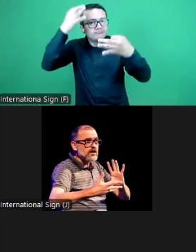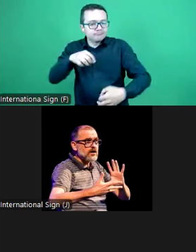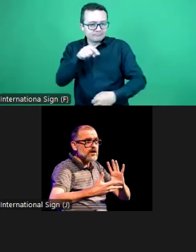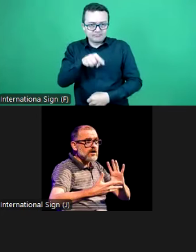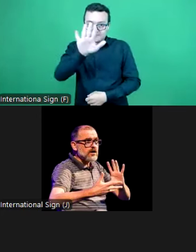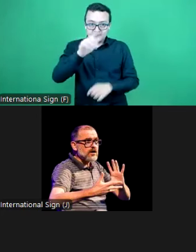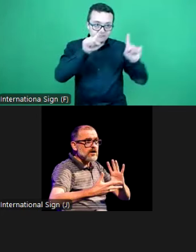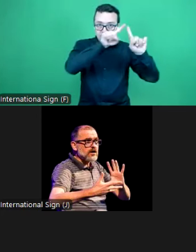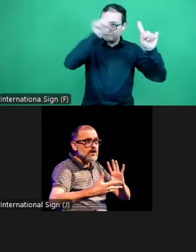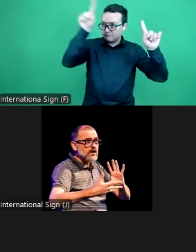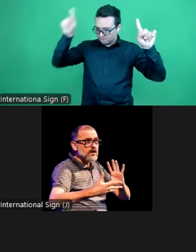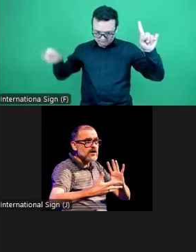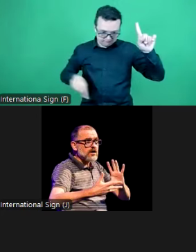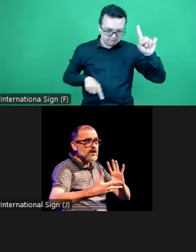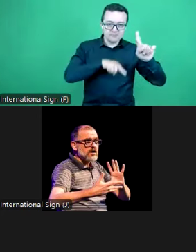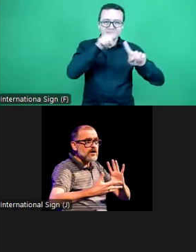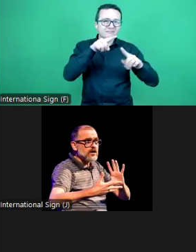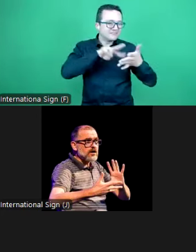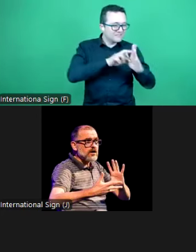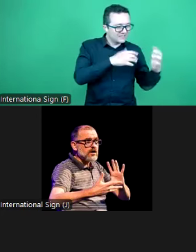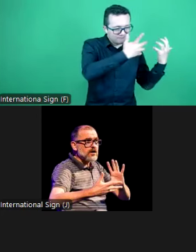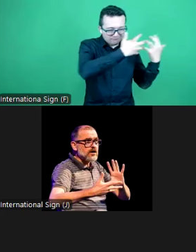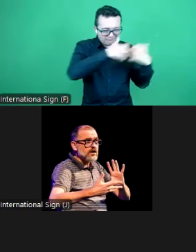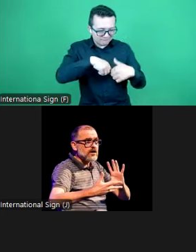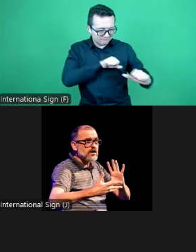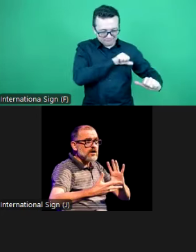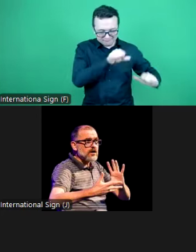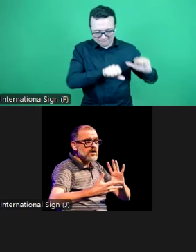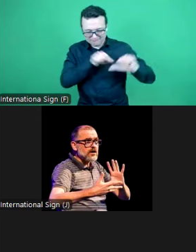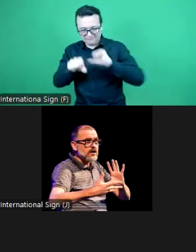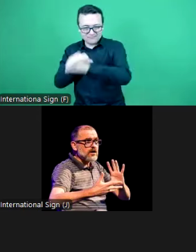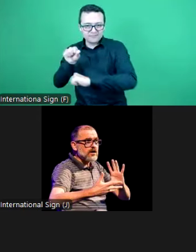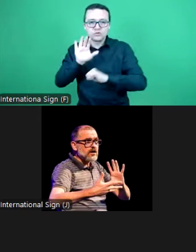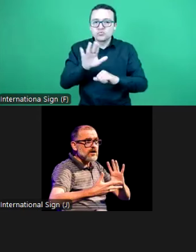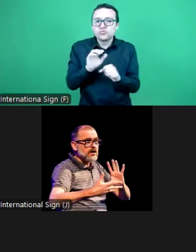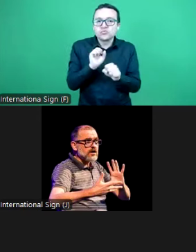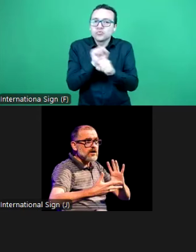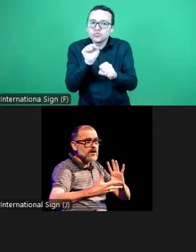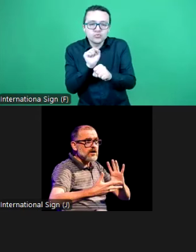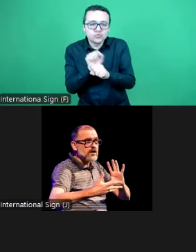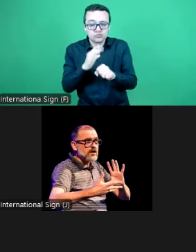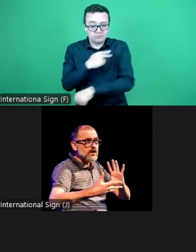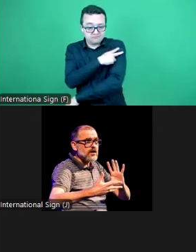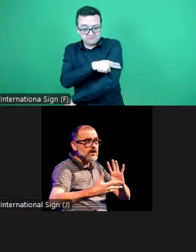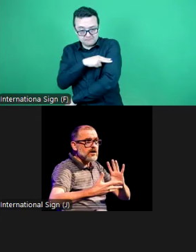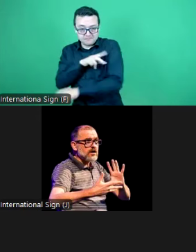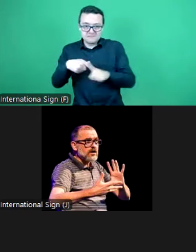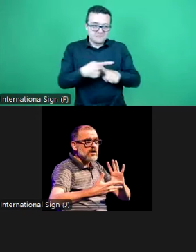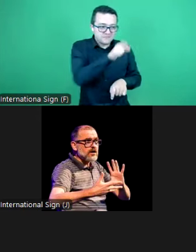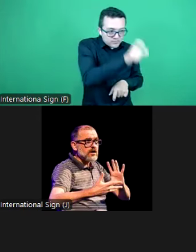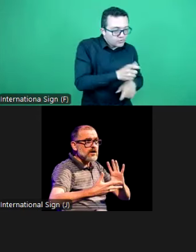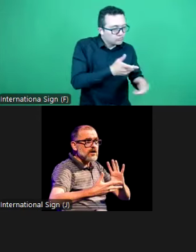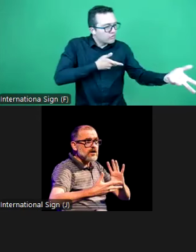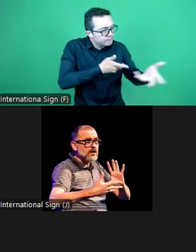realmente é considerado que existe um plano de segurança para o paciente, e muito do trabalho que é feito é o envolvimento com o